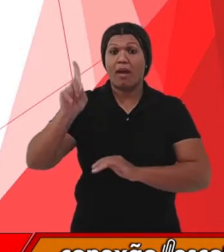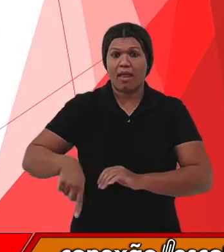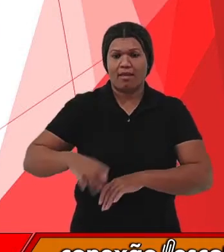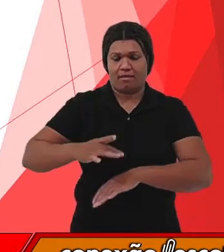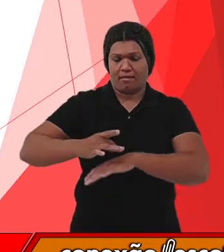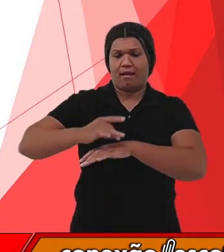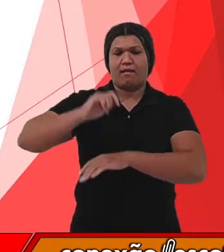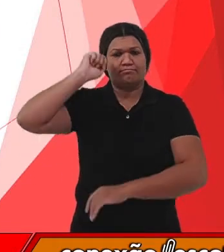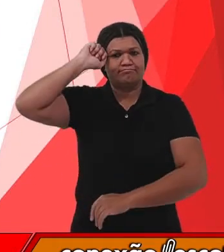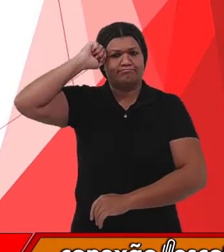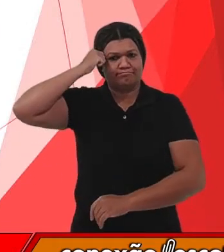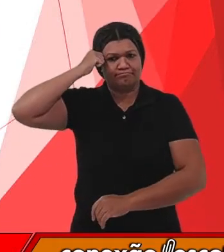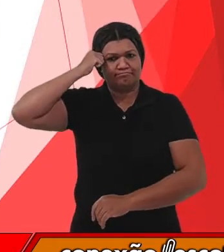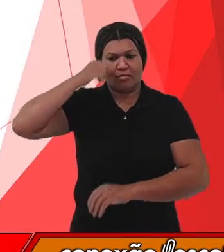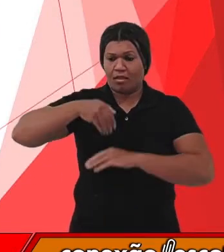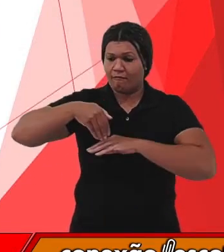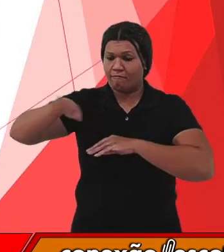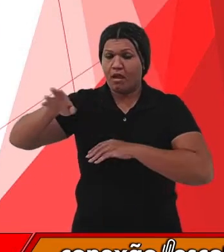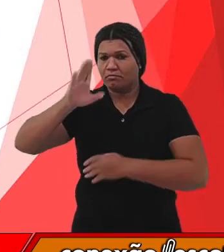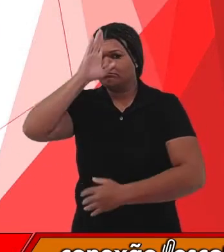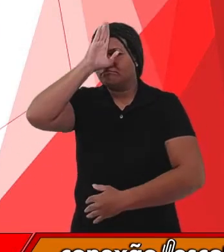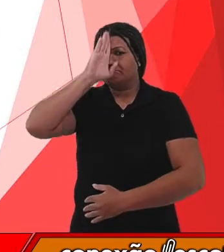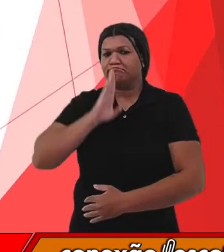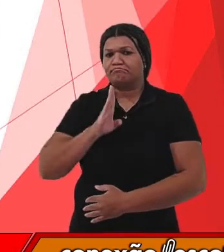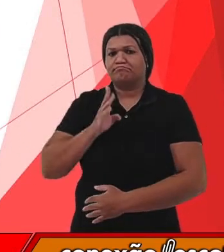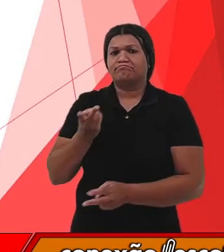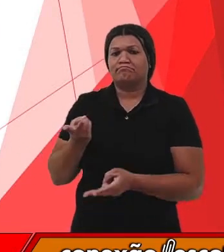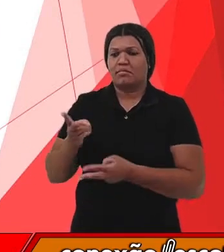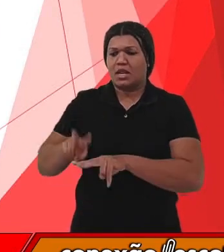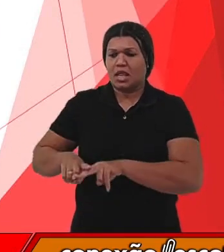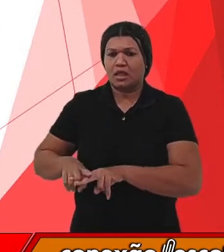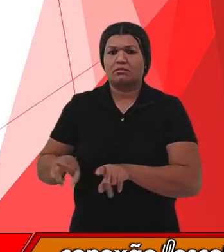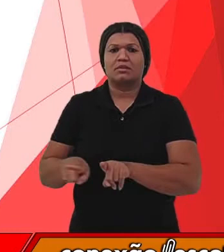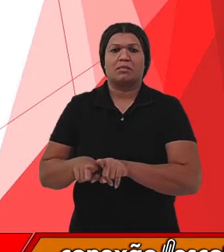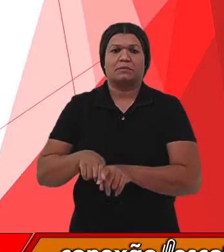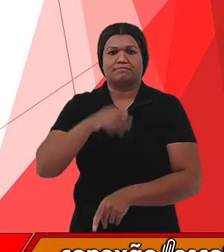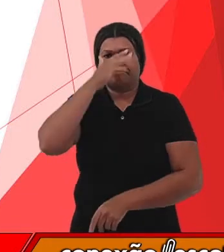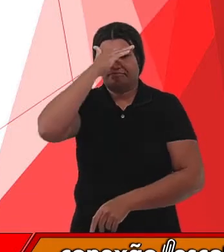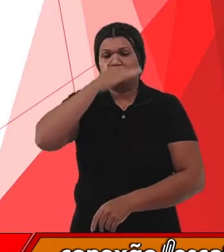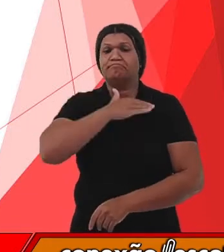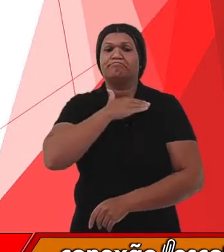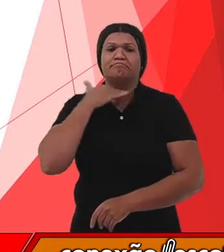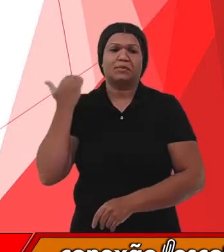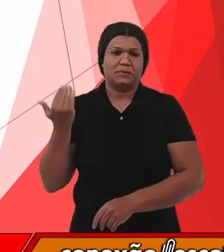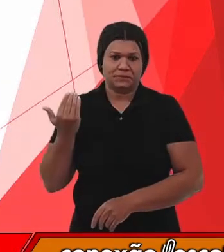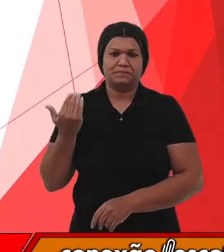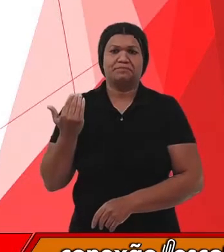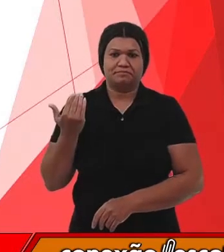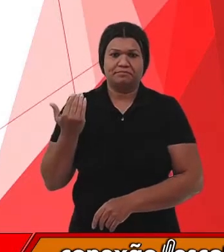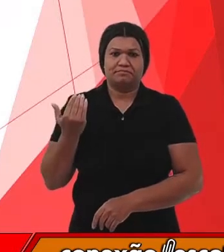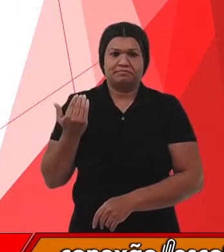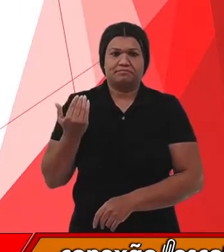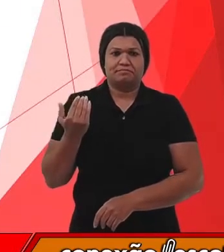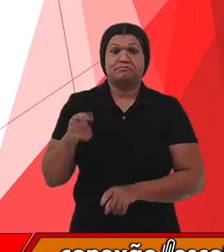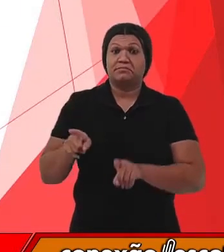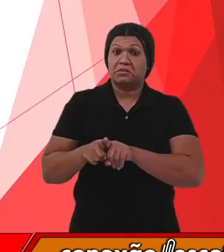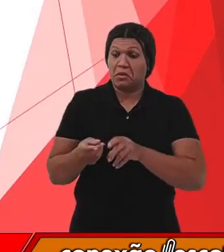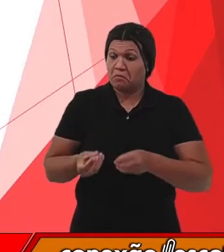vai de graça para o presídio e para debaixo do plástico, e vai de graça para o